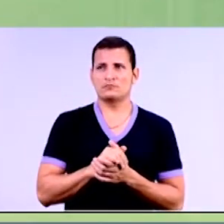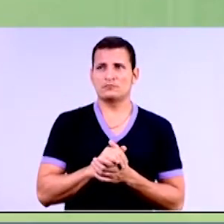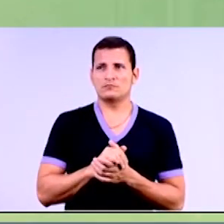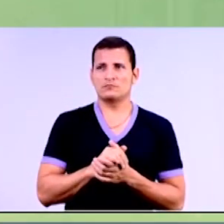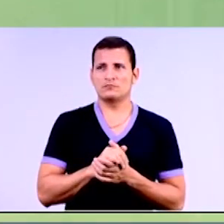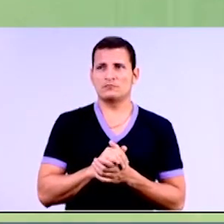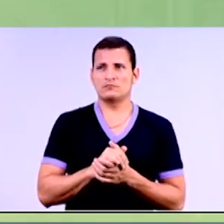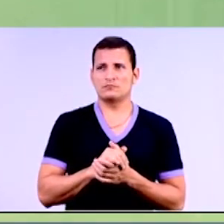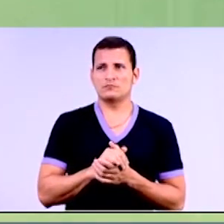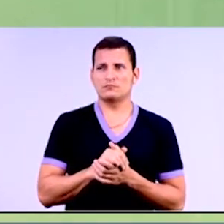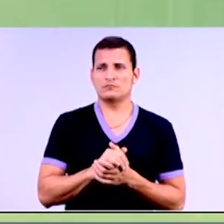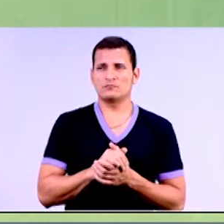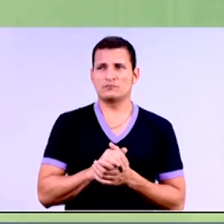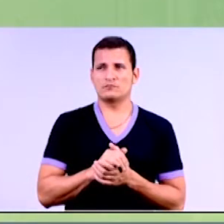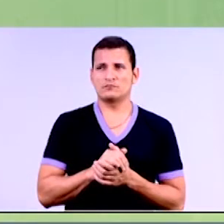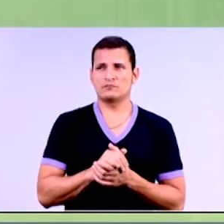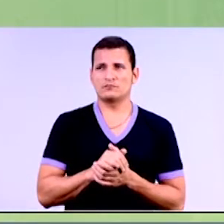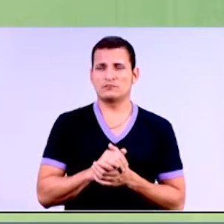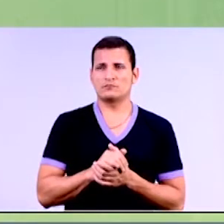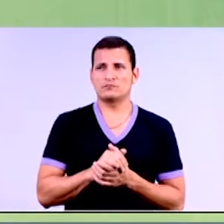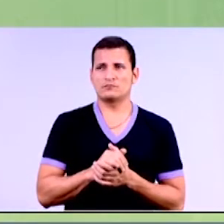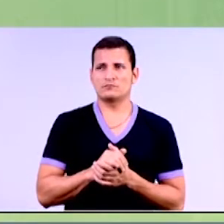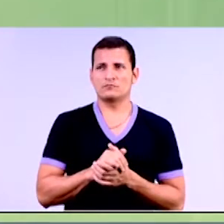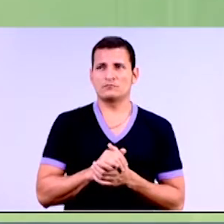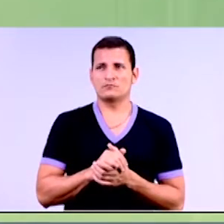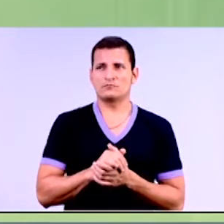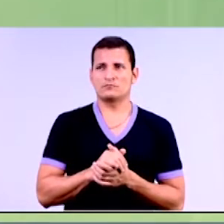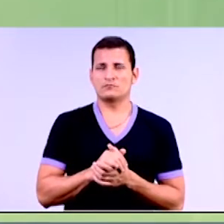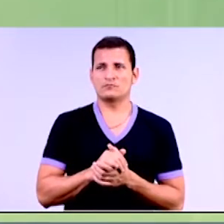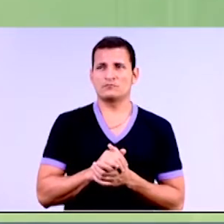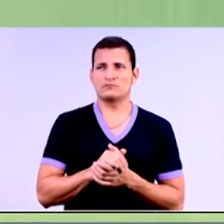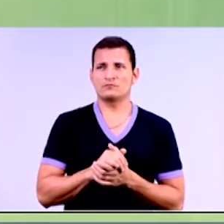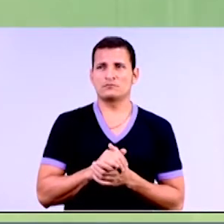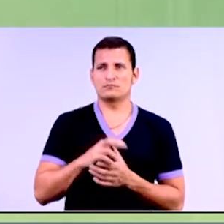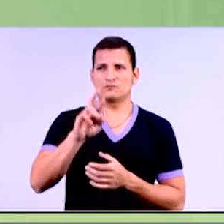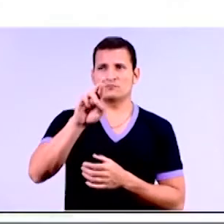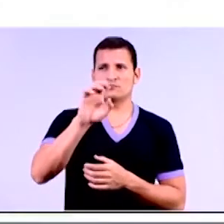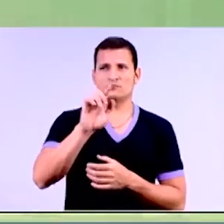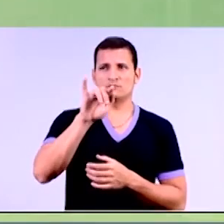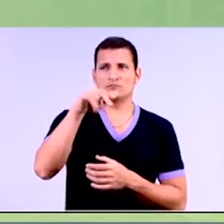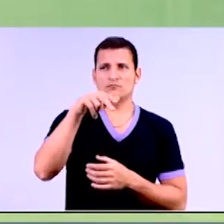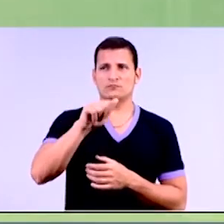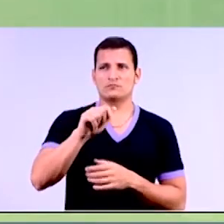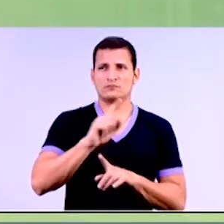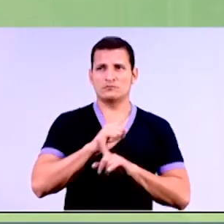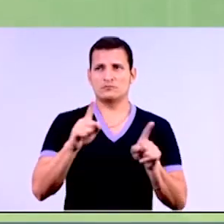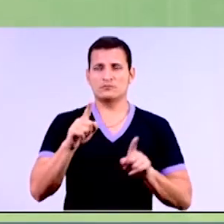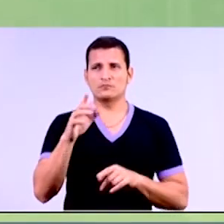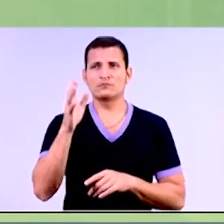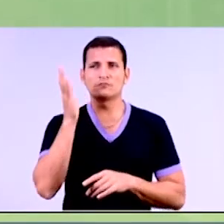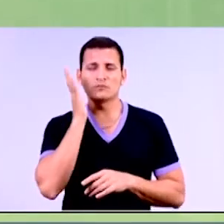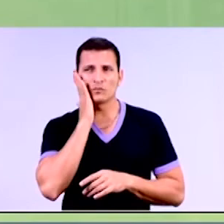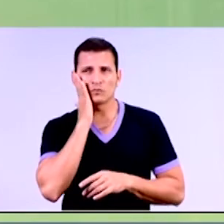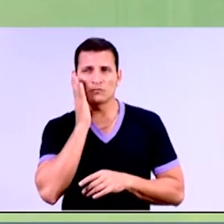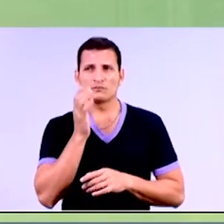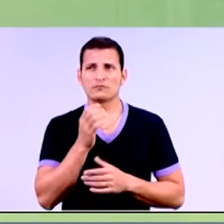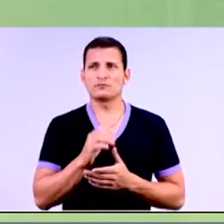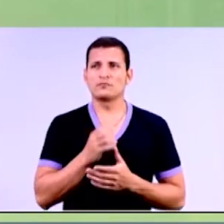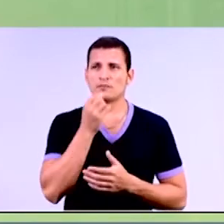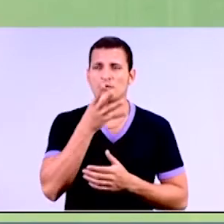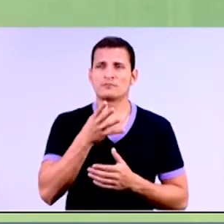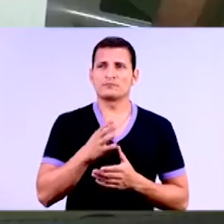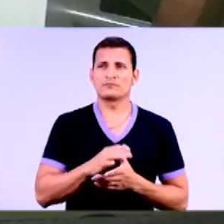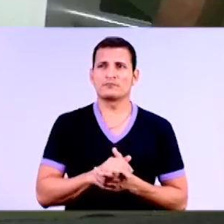Sleep very well. Ok? Não dorme, Regina não dorme muito bem. Professora Leide, você gostaria